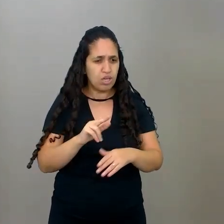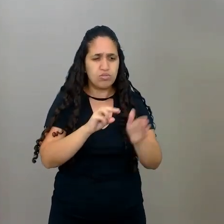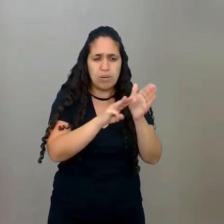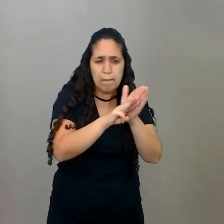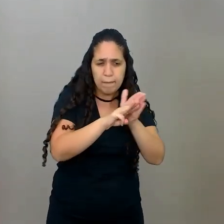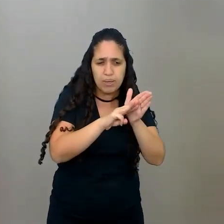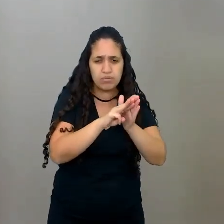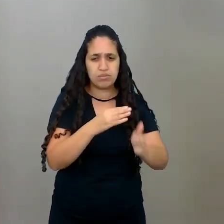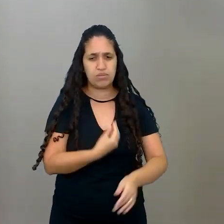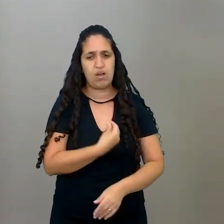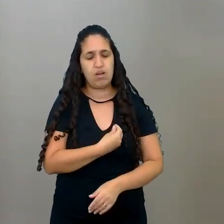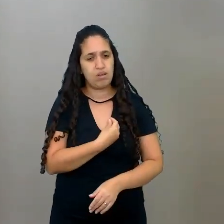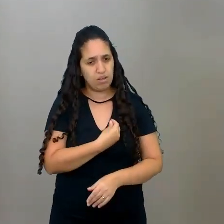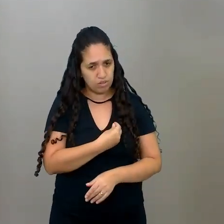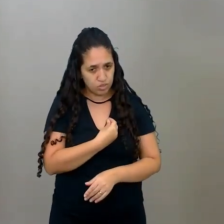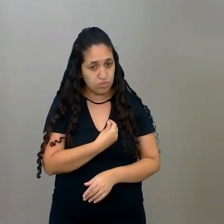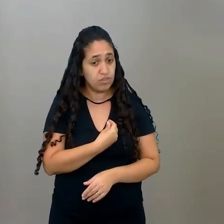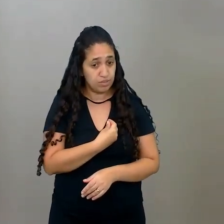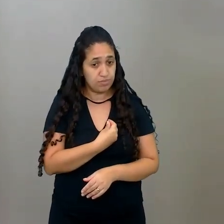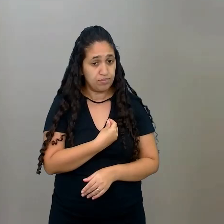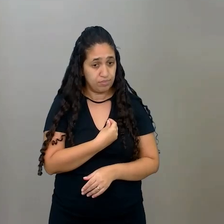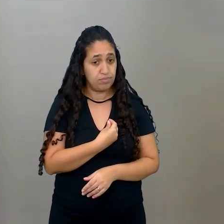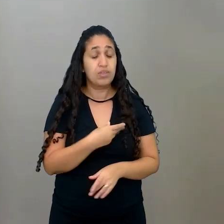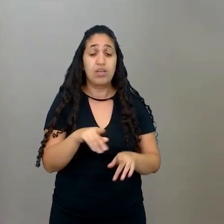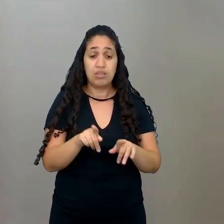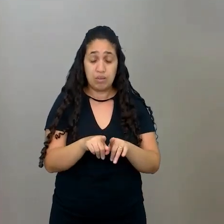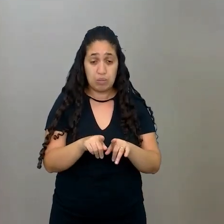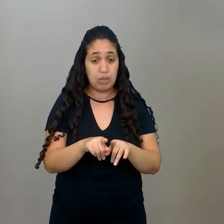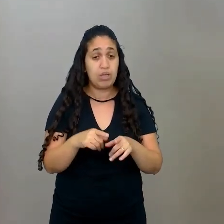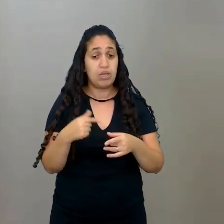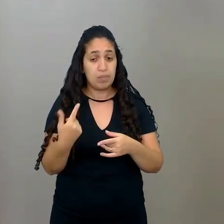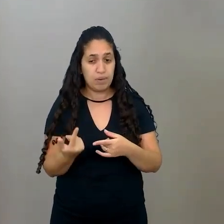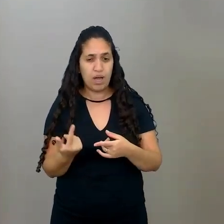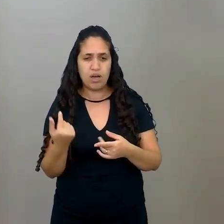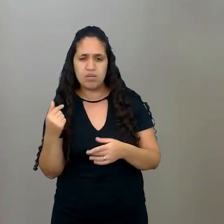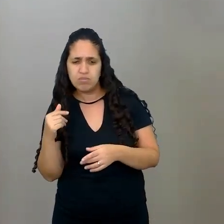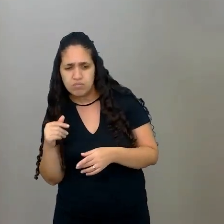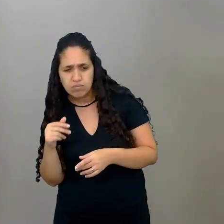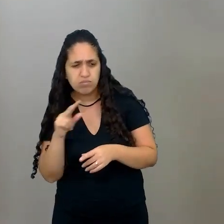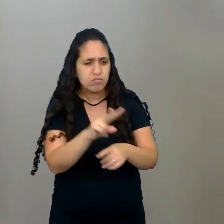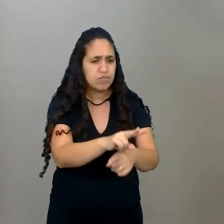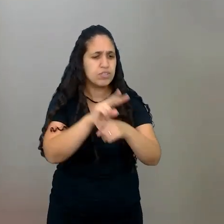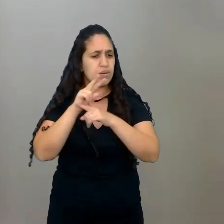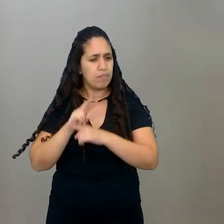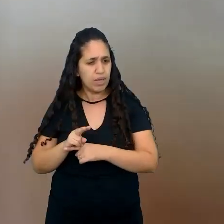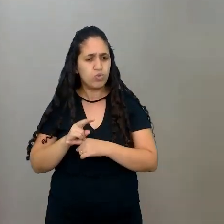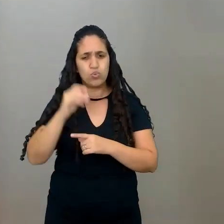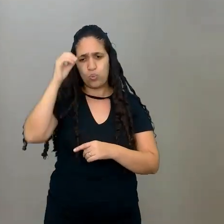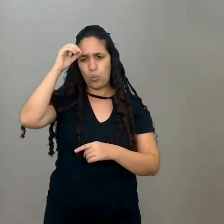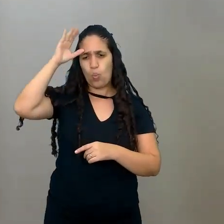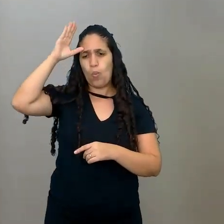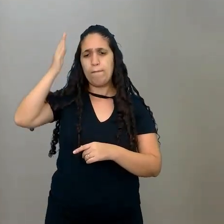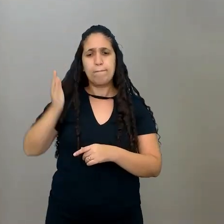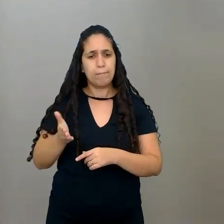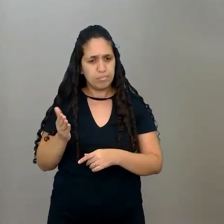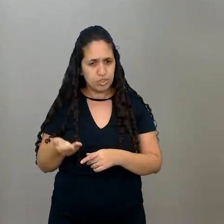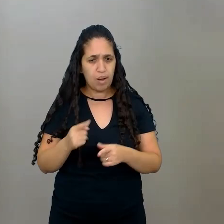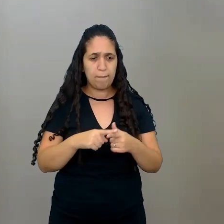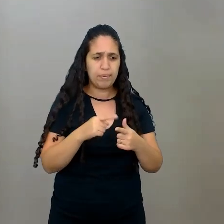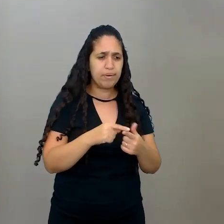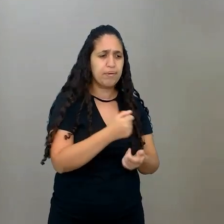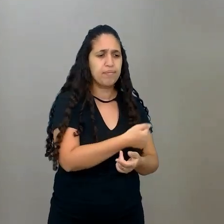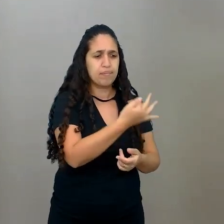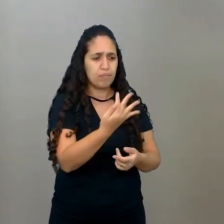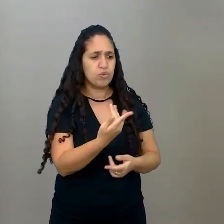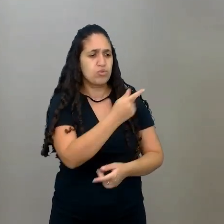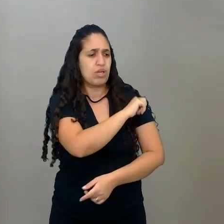metodologias ativas, utilizar o Brainstorm principalmente para a gente fazer o levantamento de conhecimentos prévios, porque muitos de nossos alunos, às